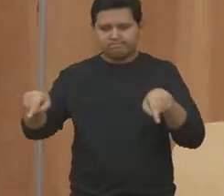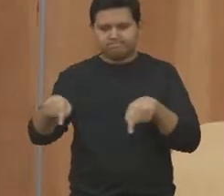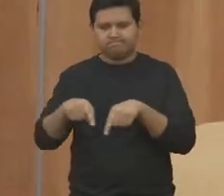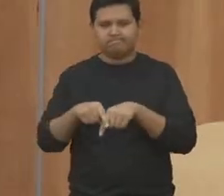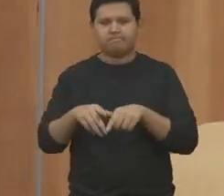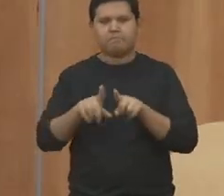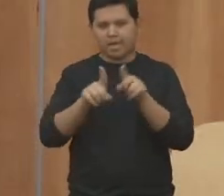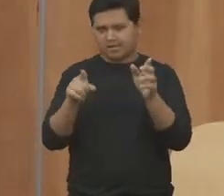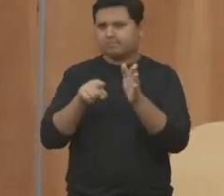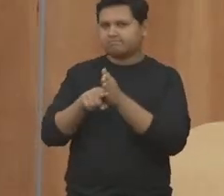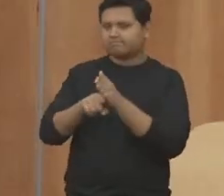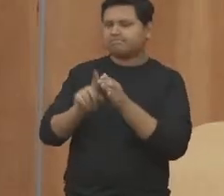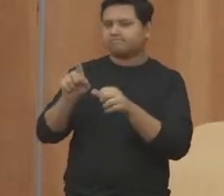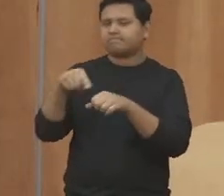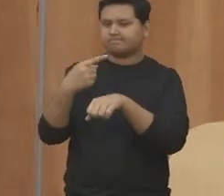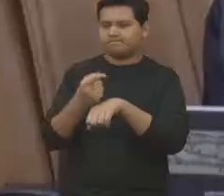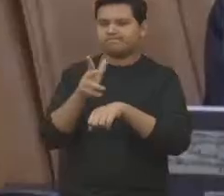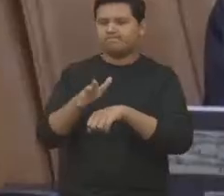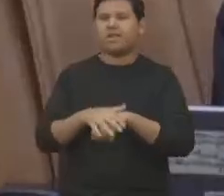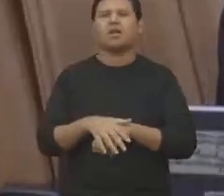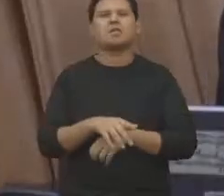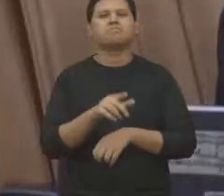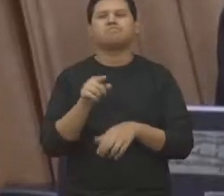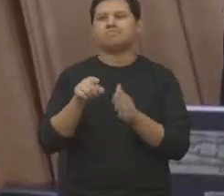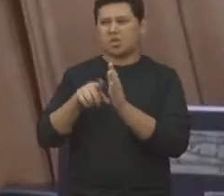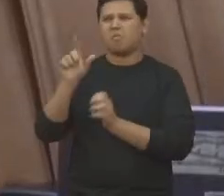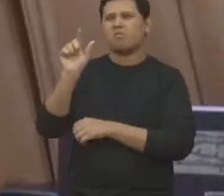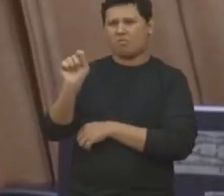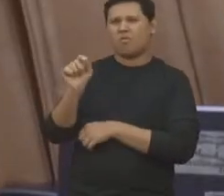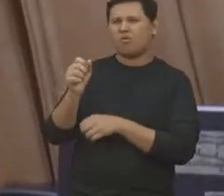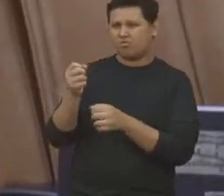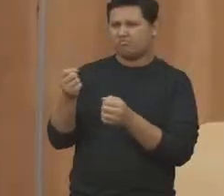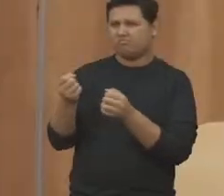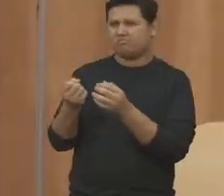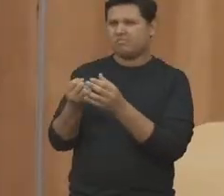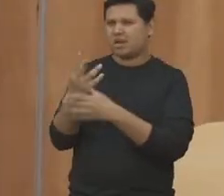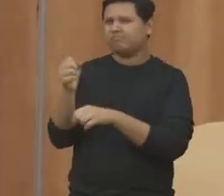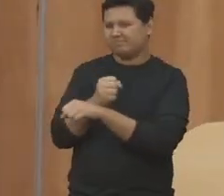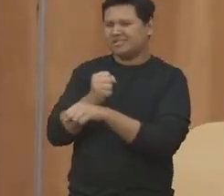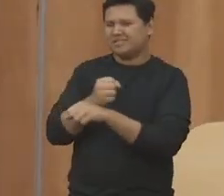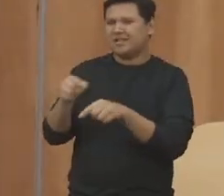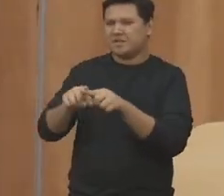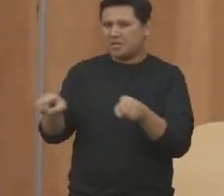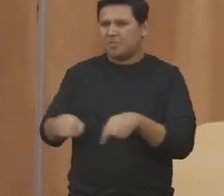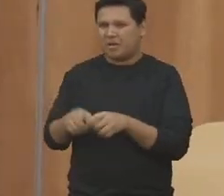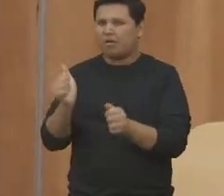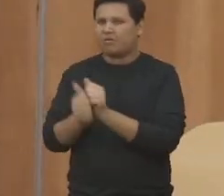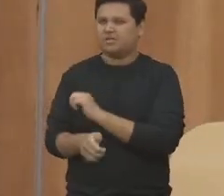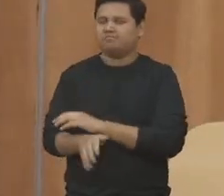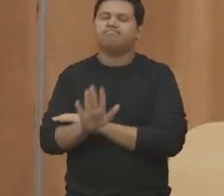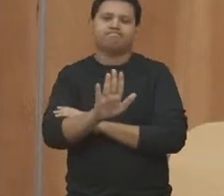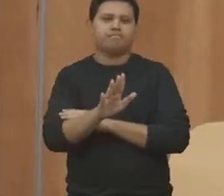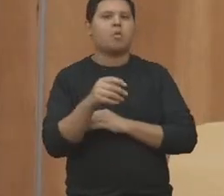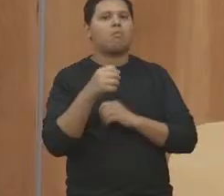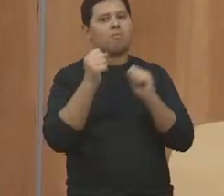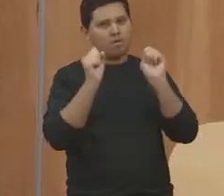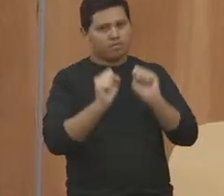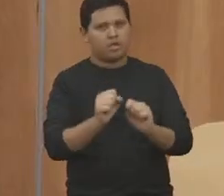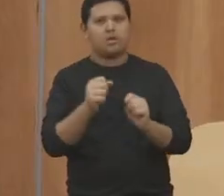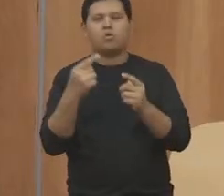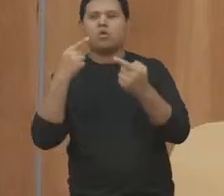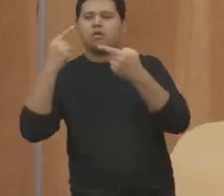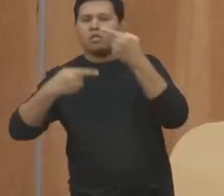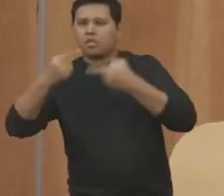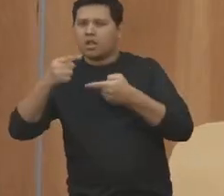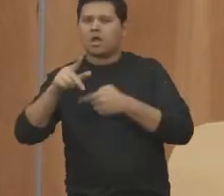acuracidade. É pouco, né? É pouco. Dá para uma quadra. Podemos discutir melhor aí no PPA,